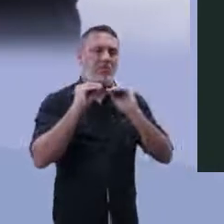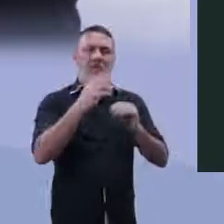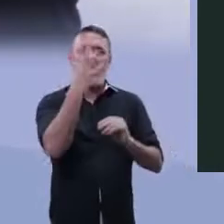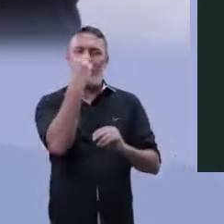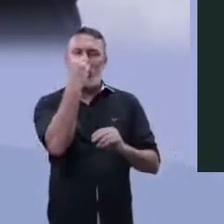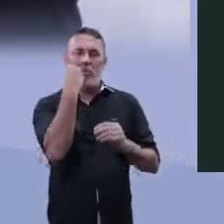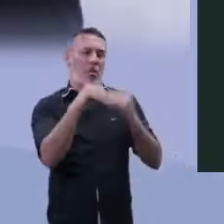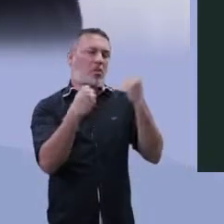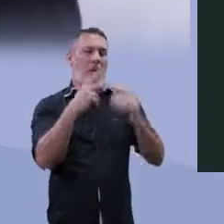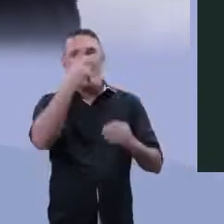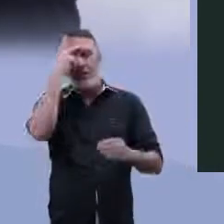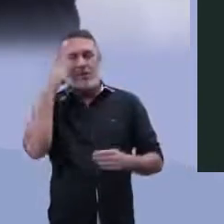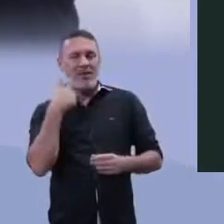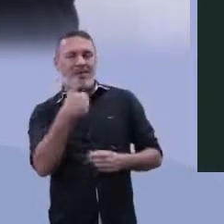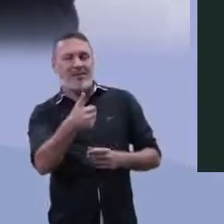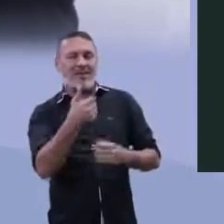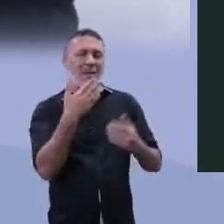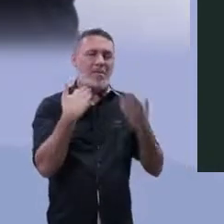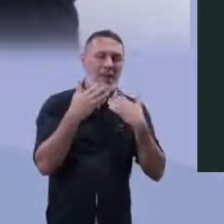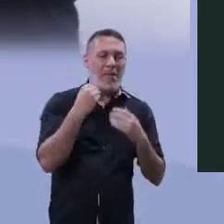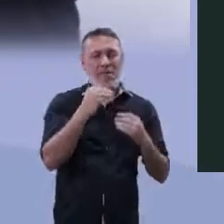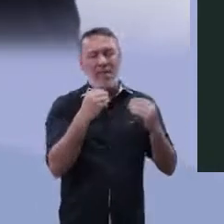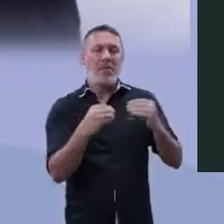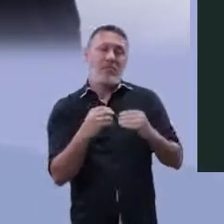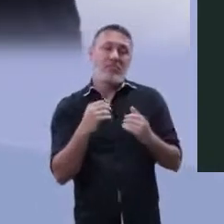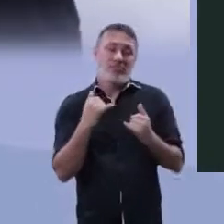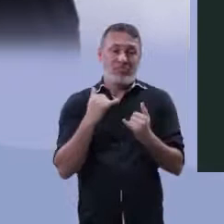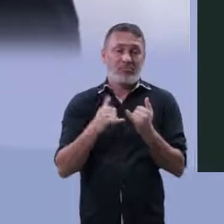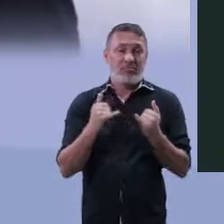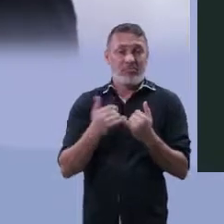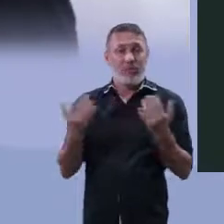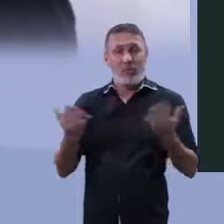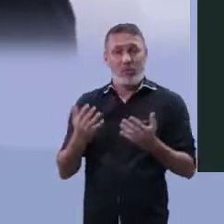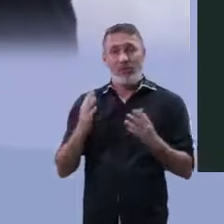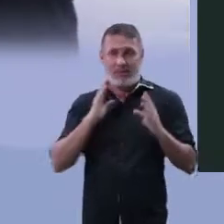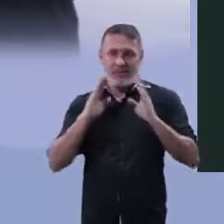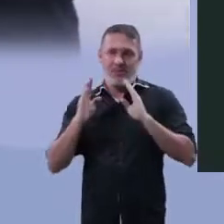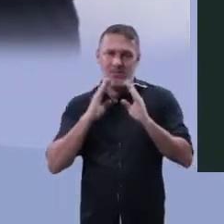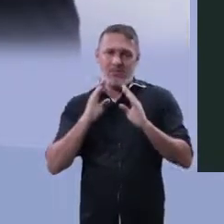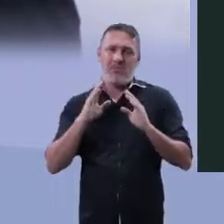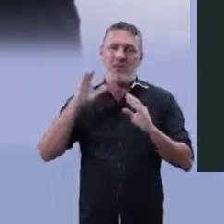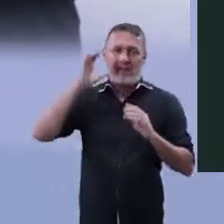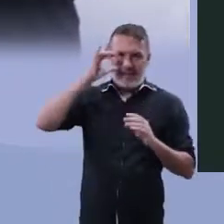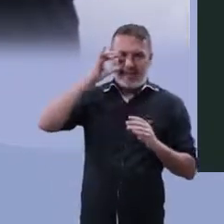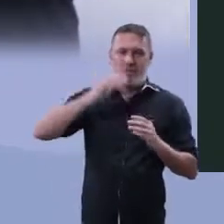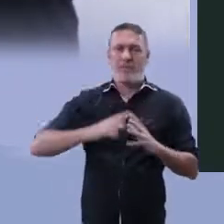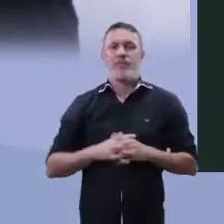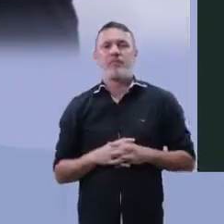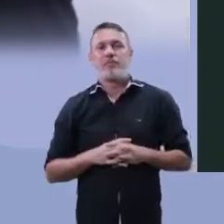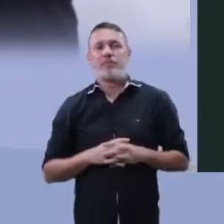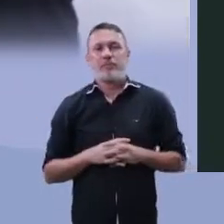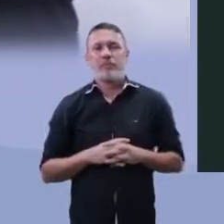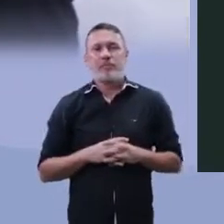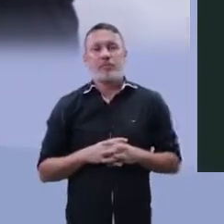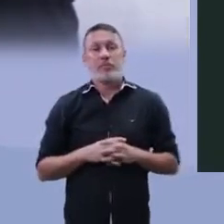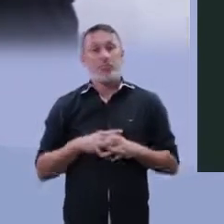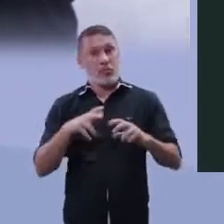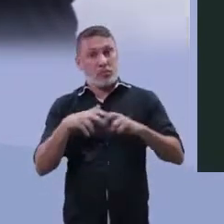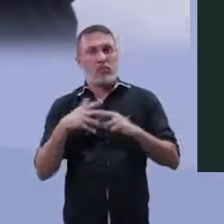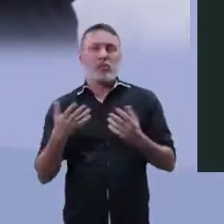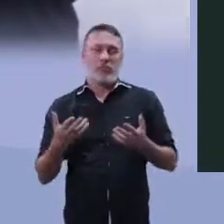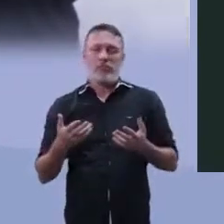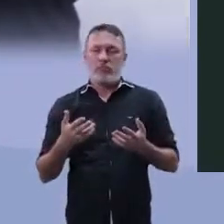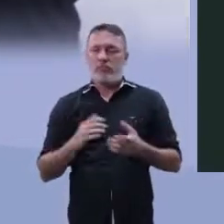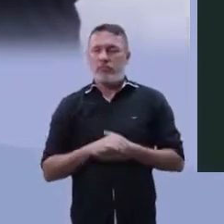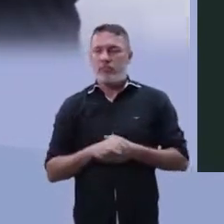você viajava, fazia um monte de registro, né? Colocava as fotos, as pessoas comentavam, um roteiro semelhante ao